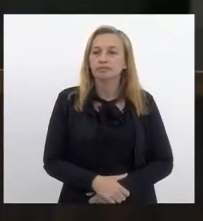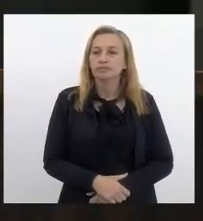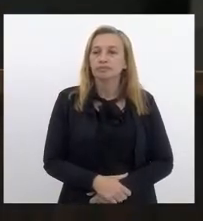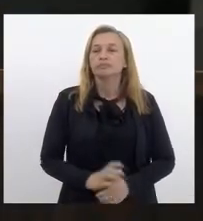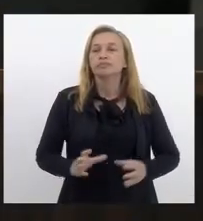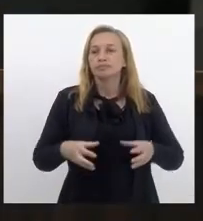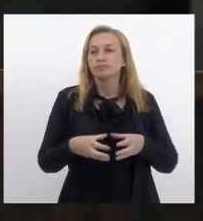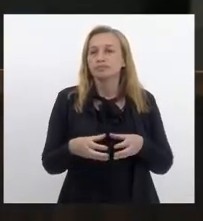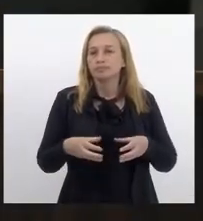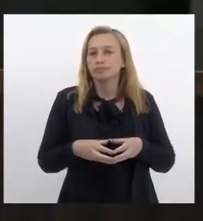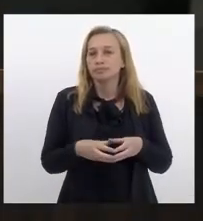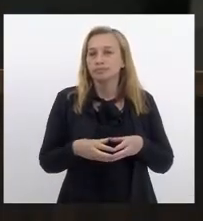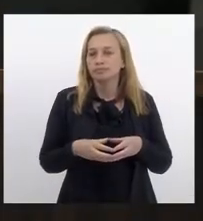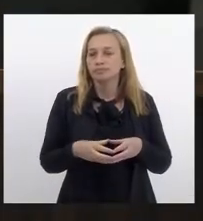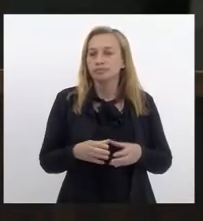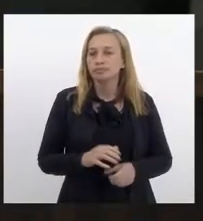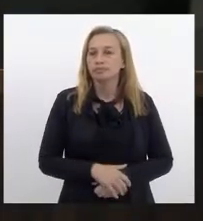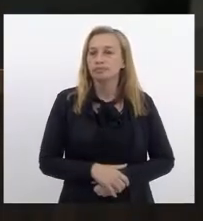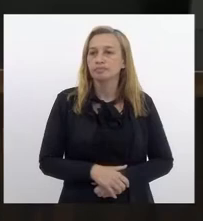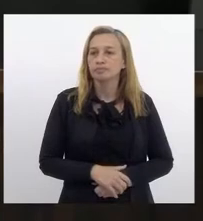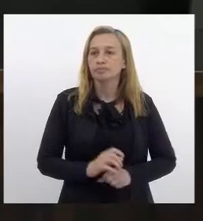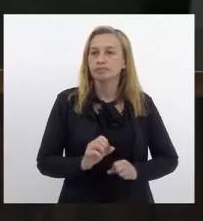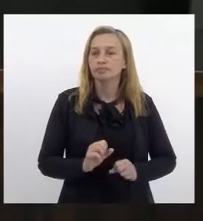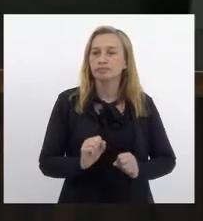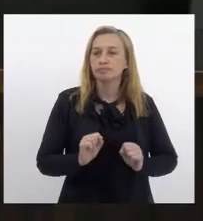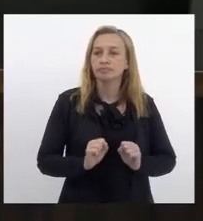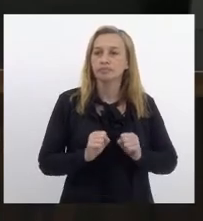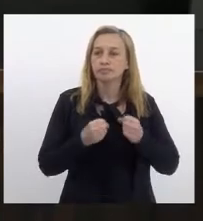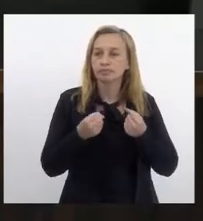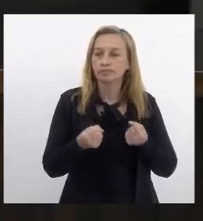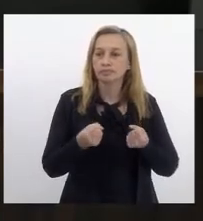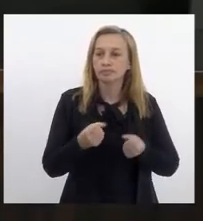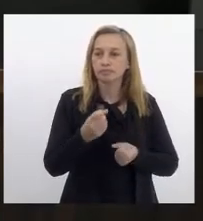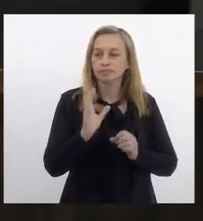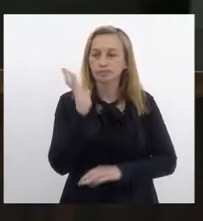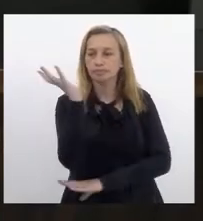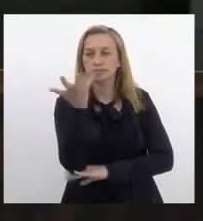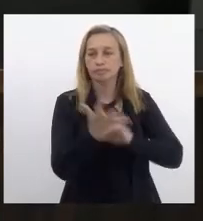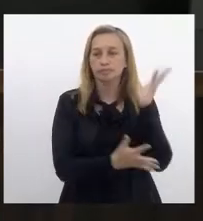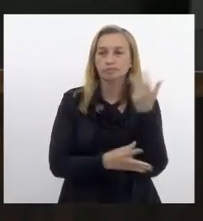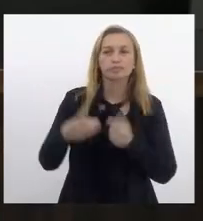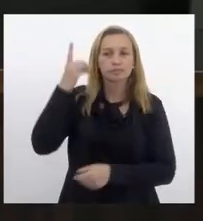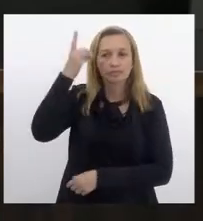Pela Comissão de Defesa do Meio Ambiente, deputado Gustavo Schmidt.